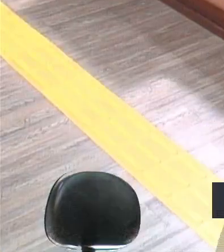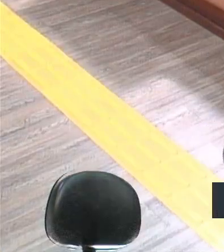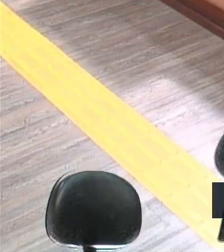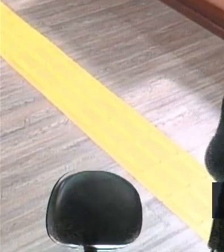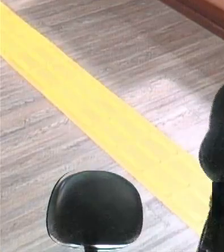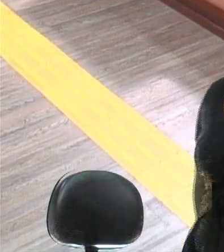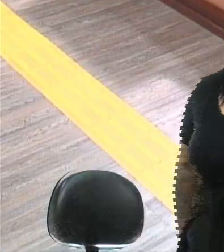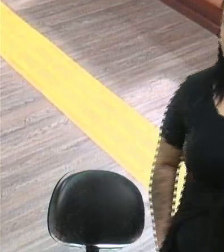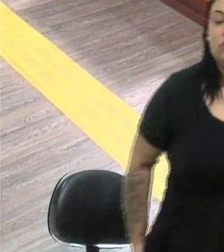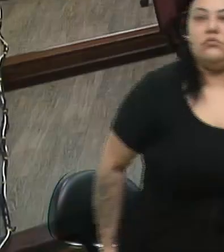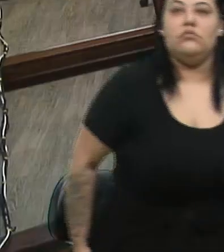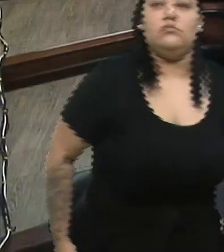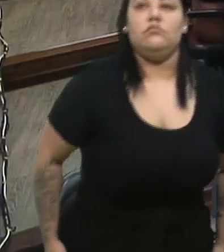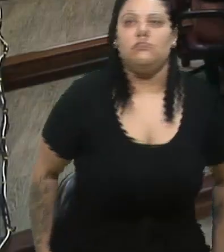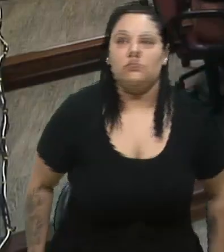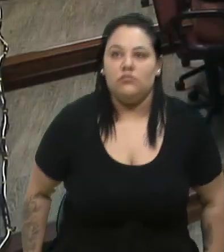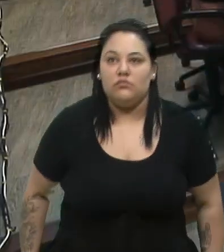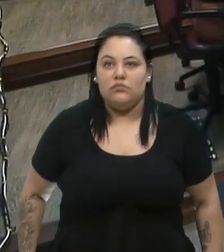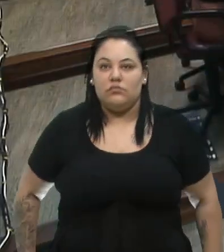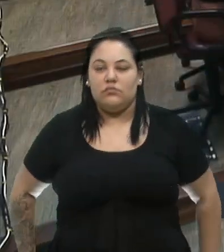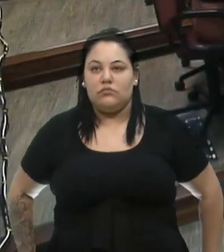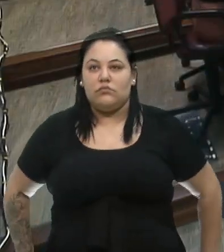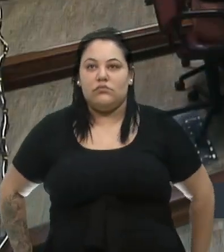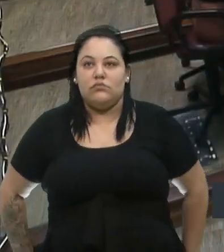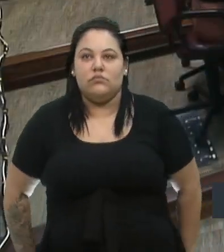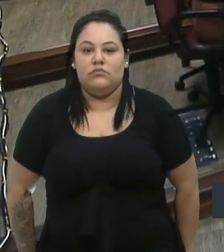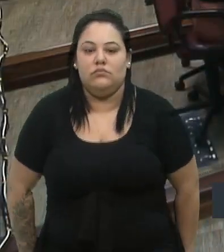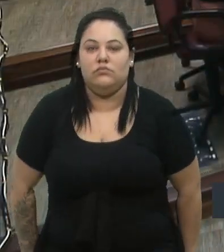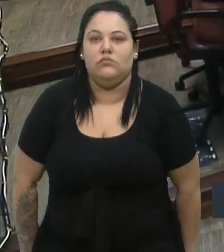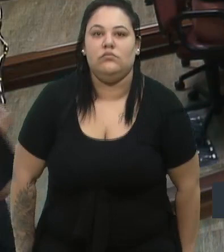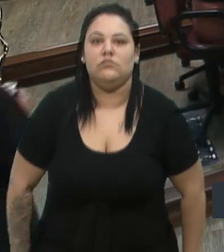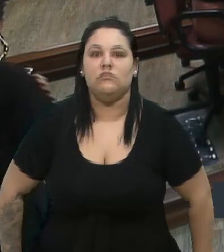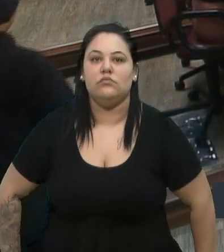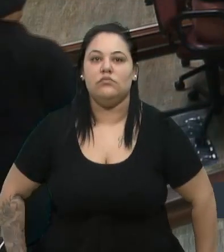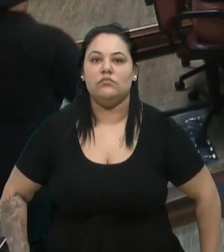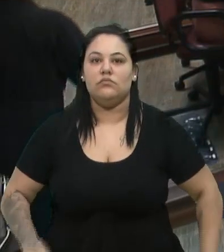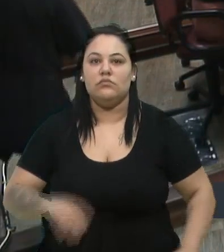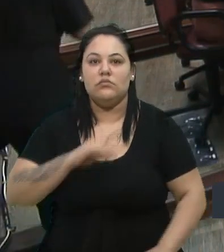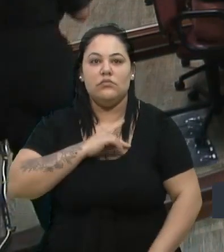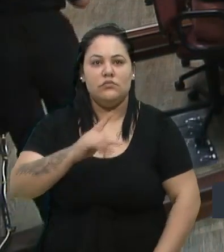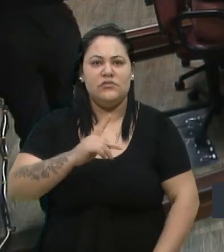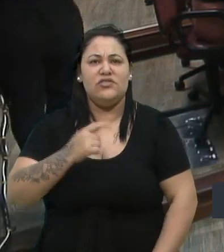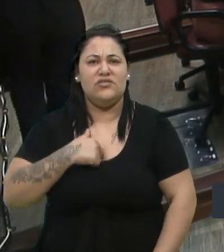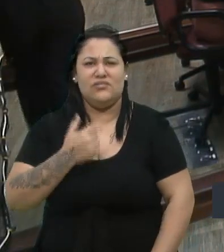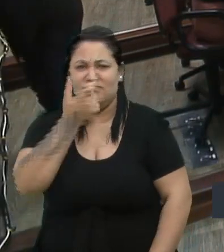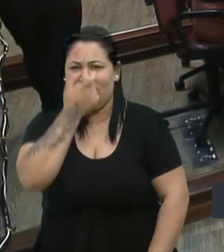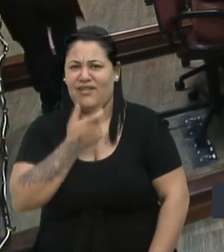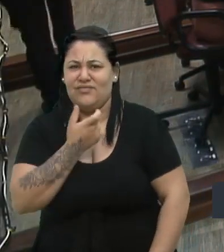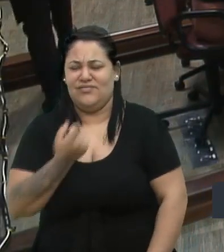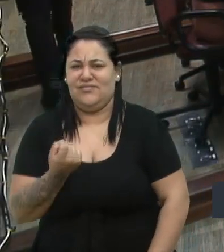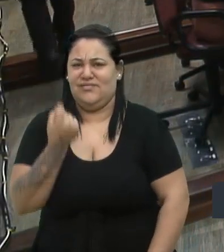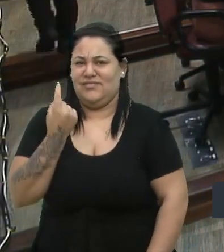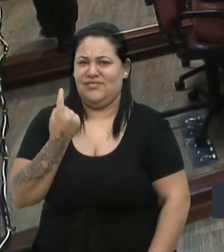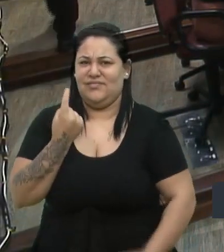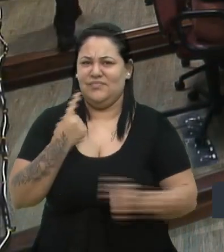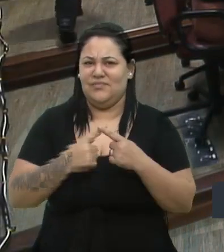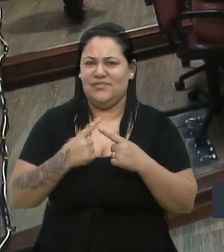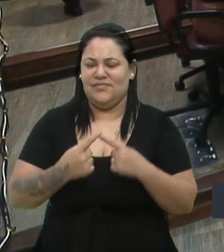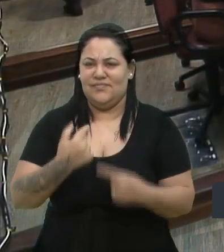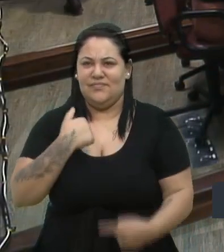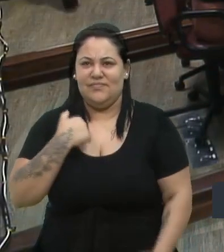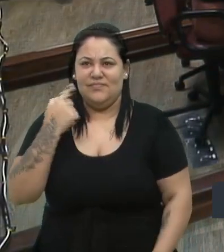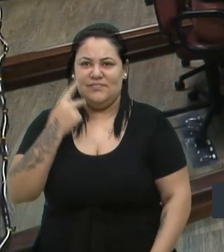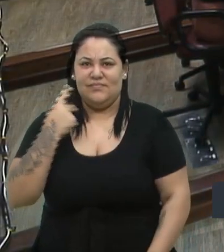Voto Juliano Valim. Nobre presidente, me causa estranheza, porque esse vereador aqui está